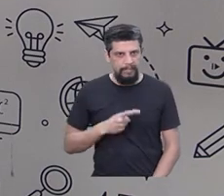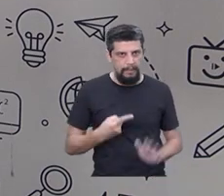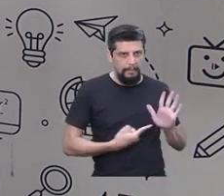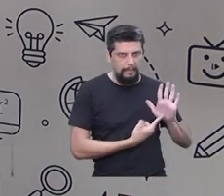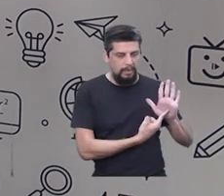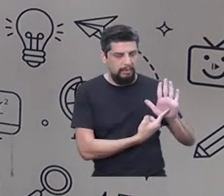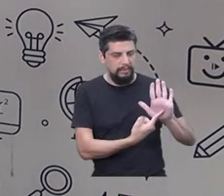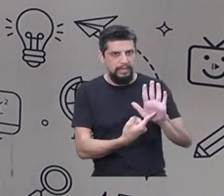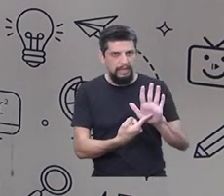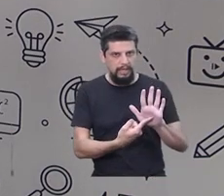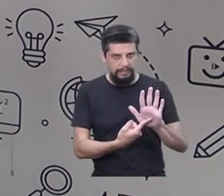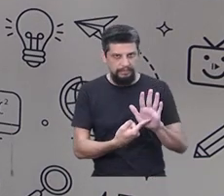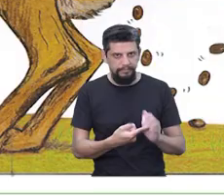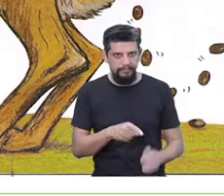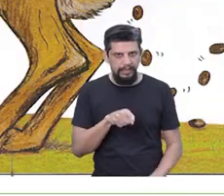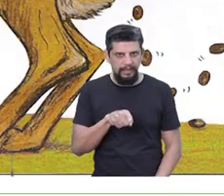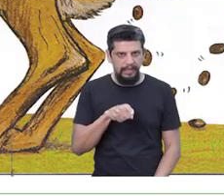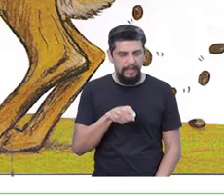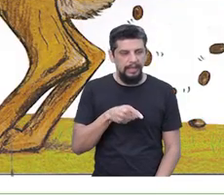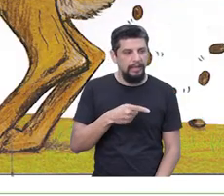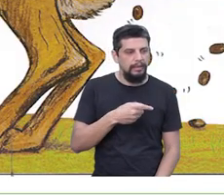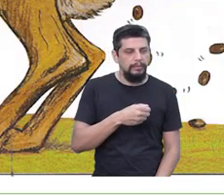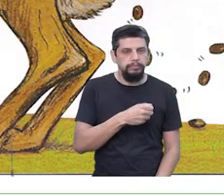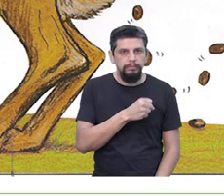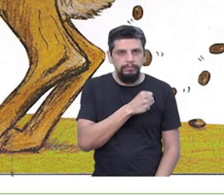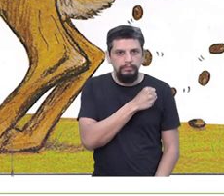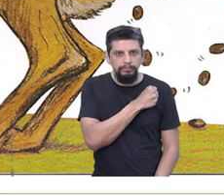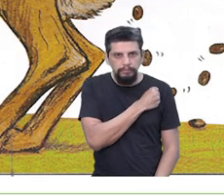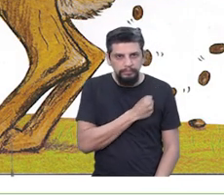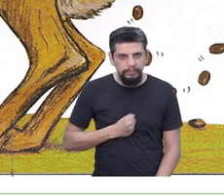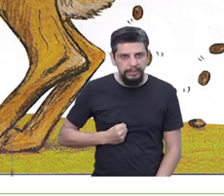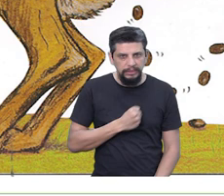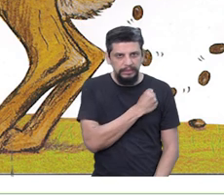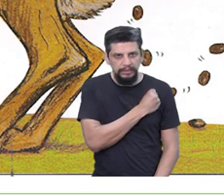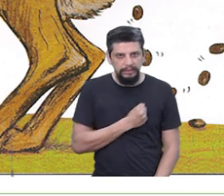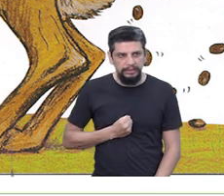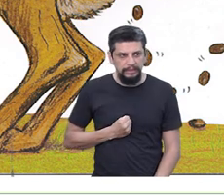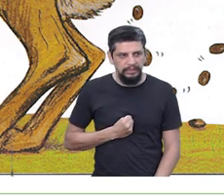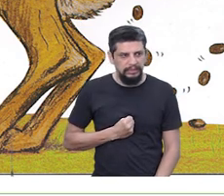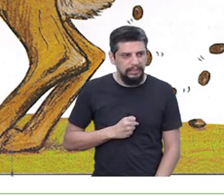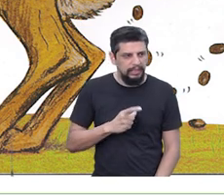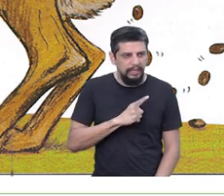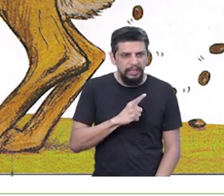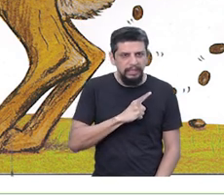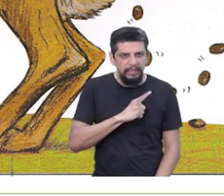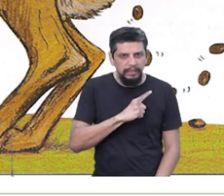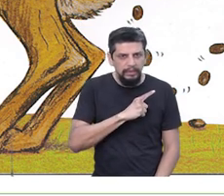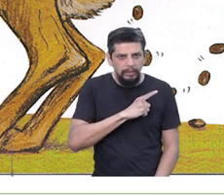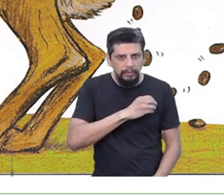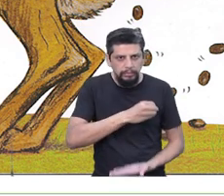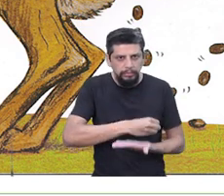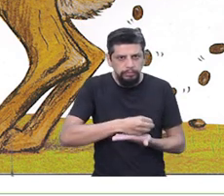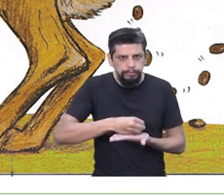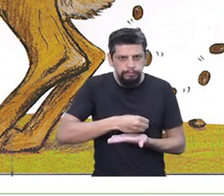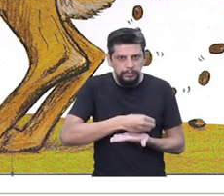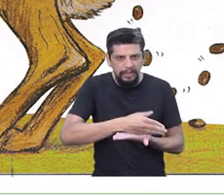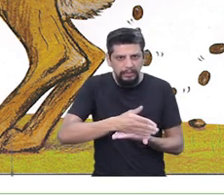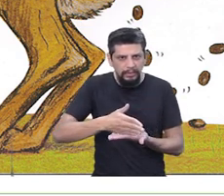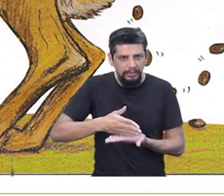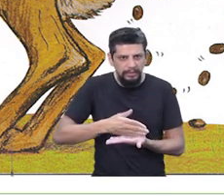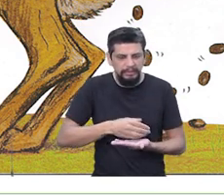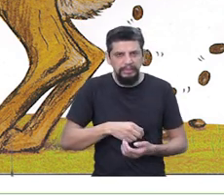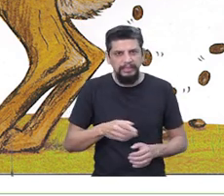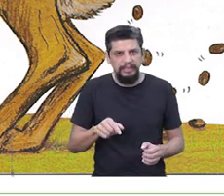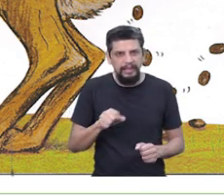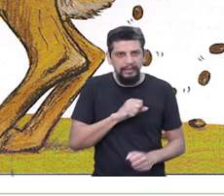mostra ali para a topeira. Em volta desse cocô existem riscos feitos próximos